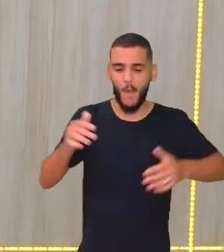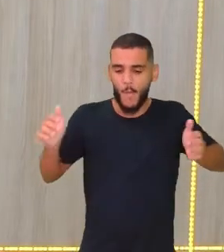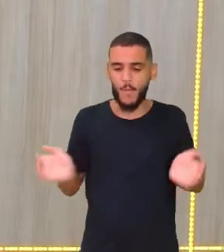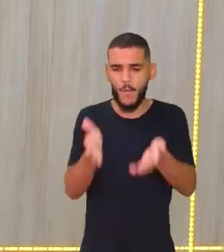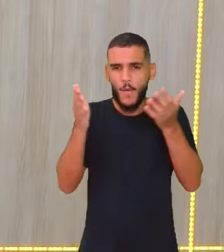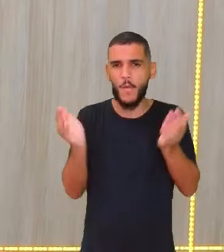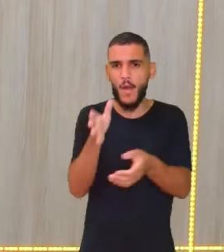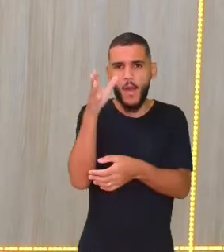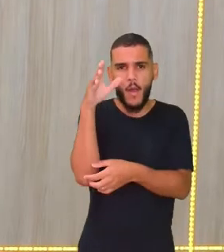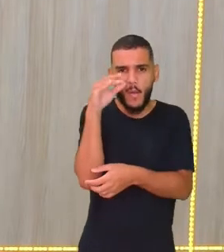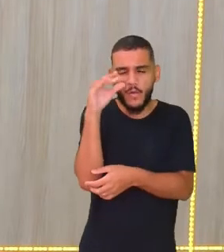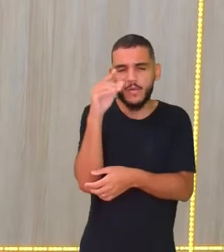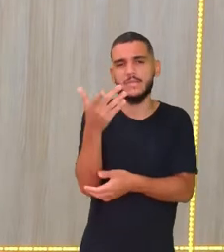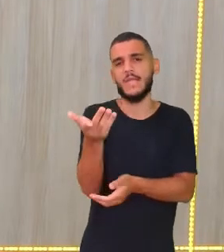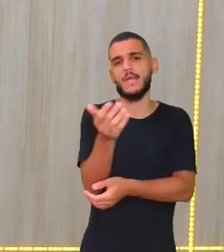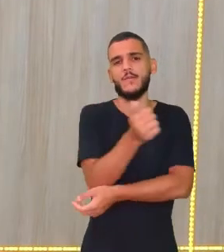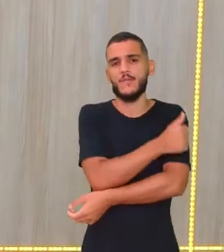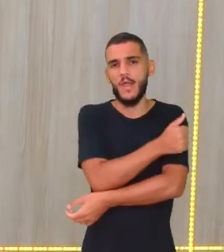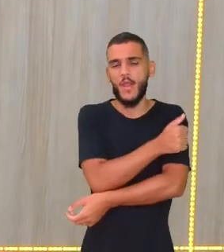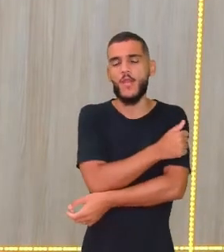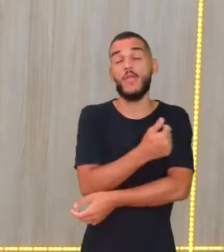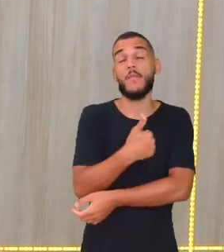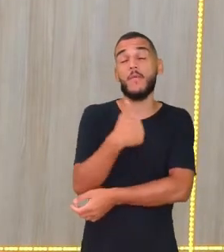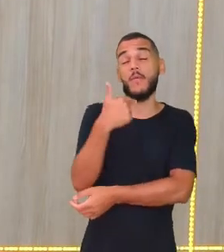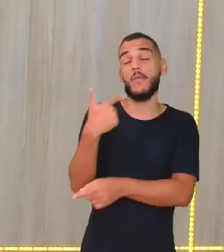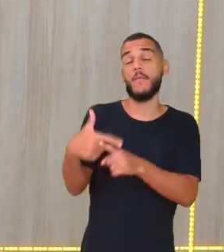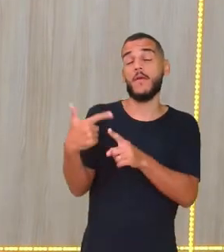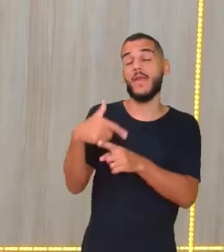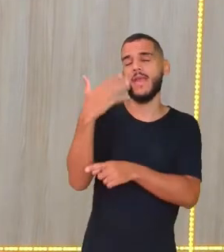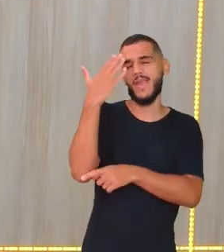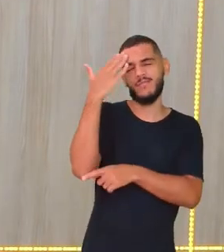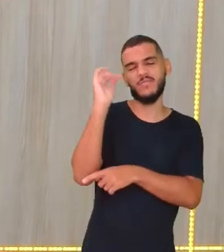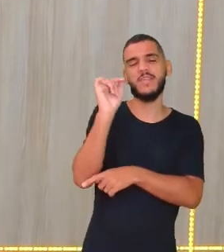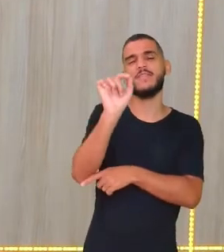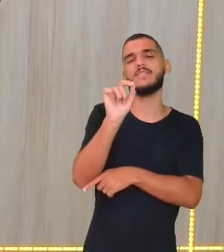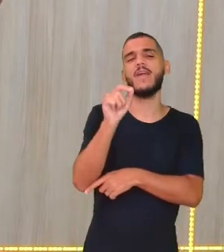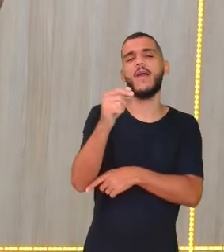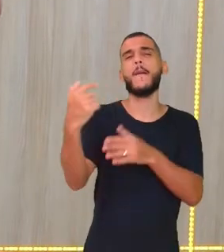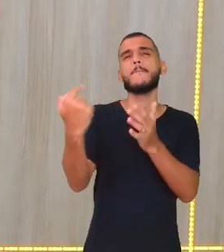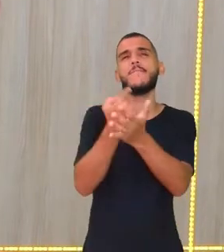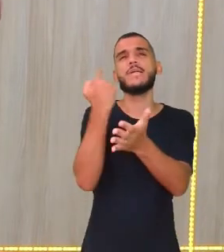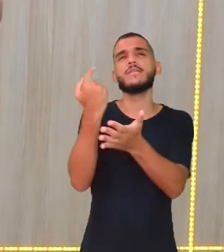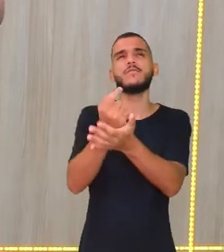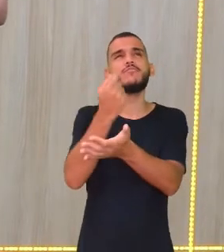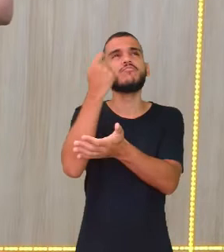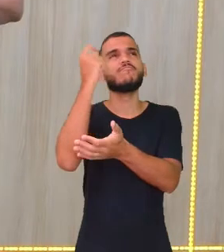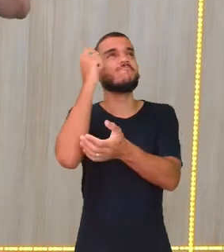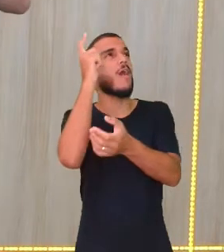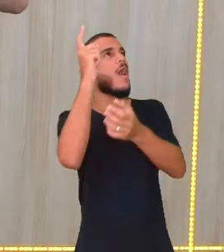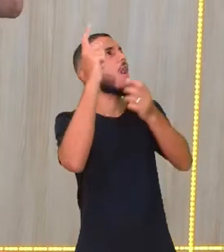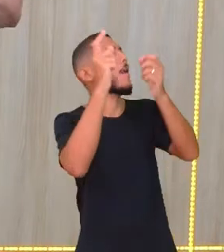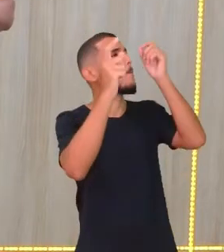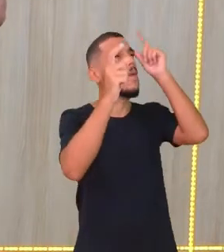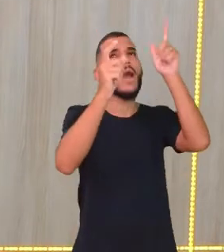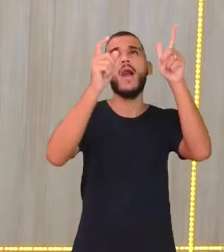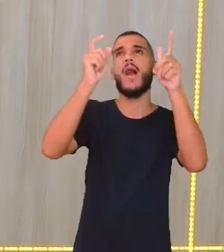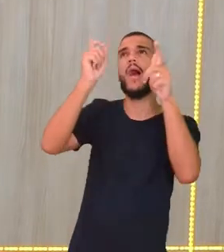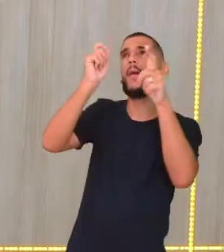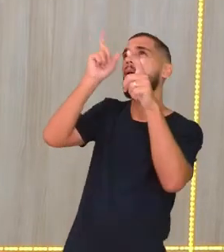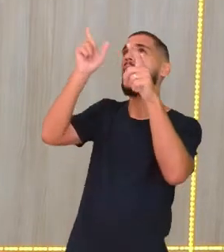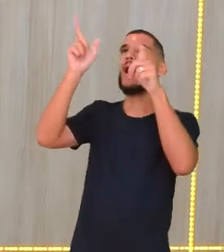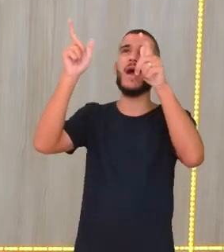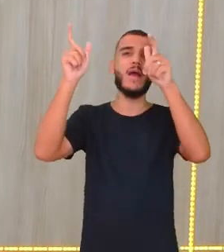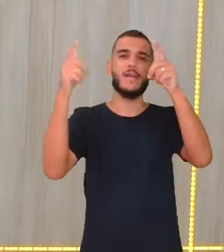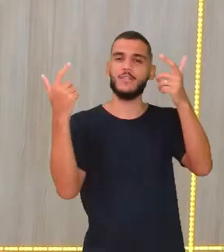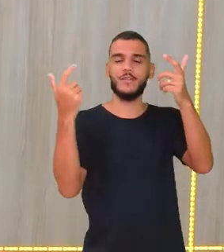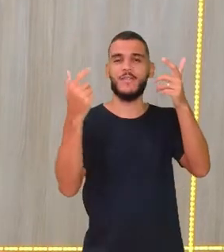sei que vocês, né, ficam assim, com as perguntas, os porquês na mente de vocês. Agora imagina aí, vou deixar